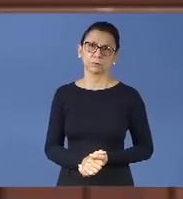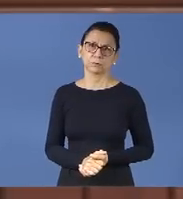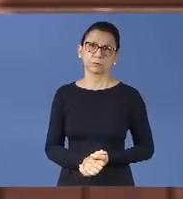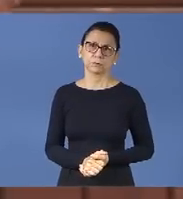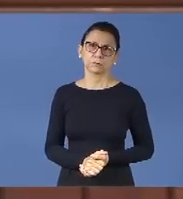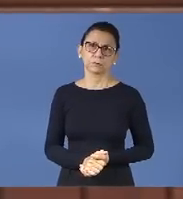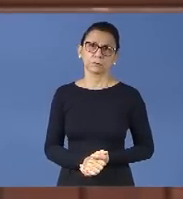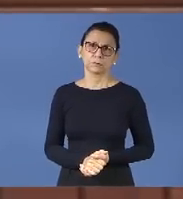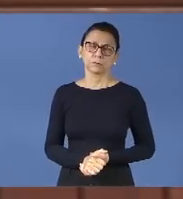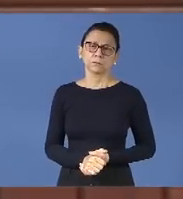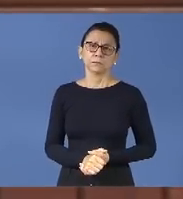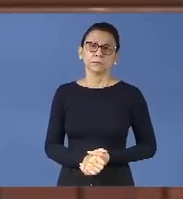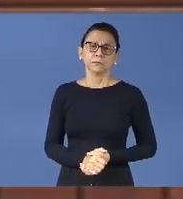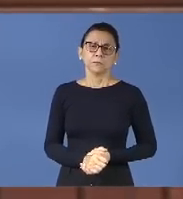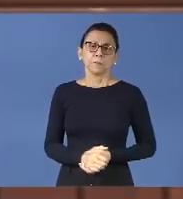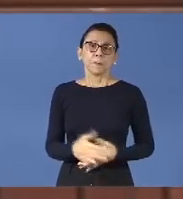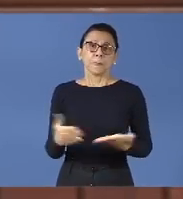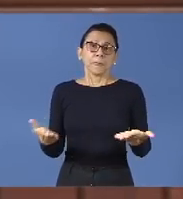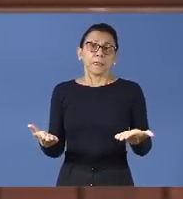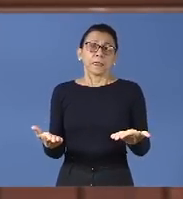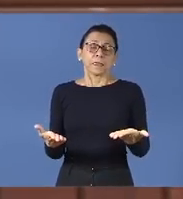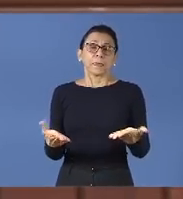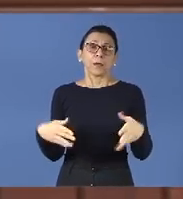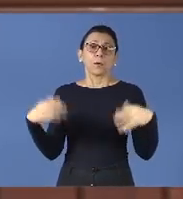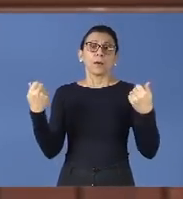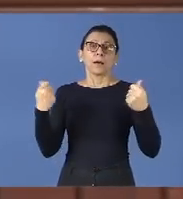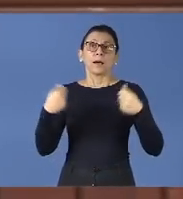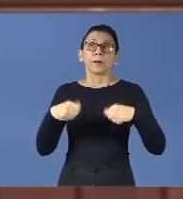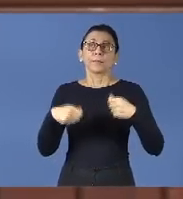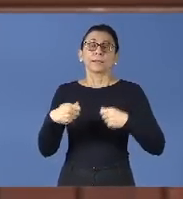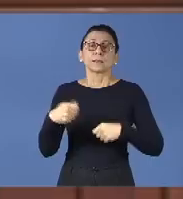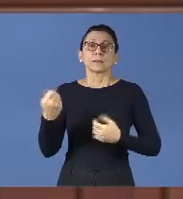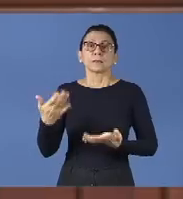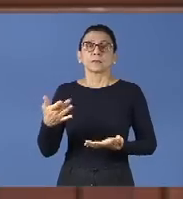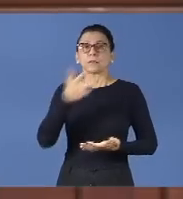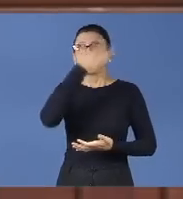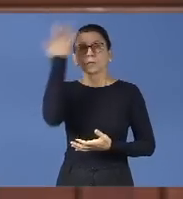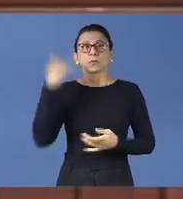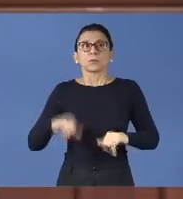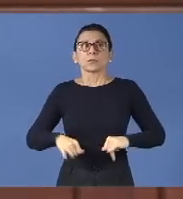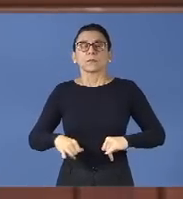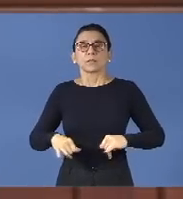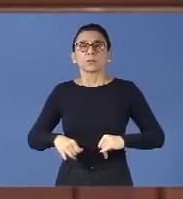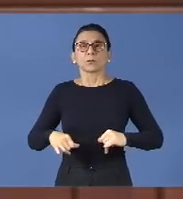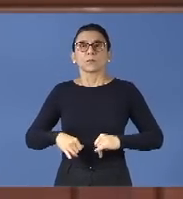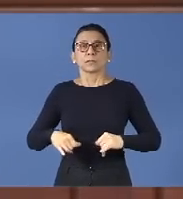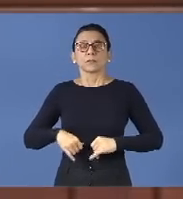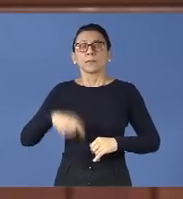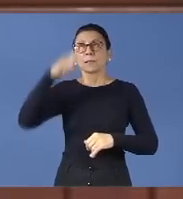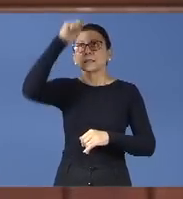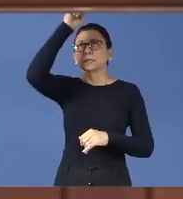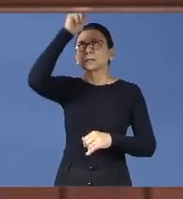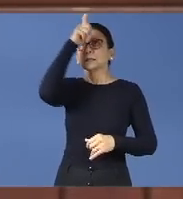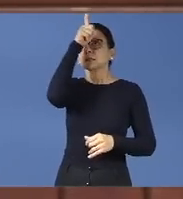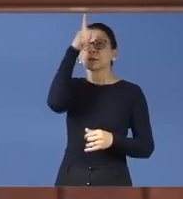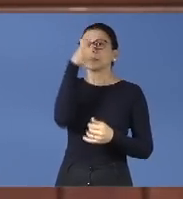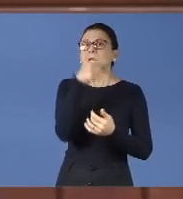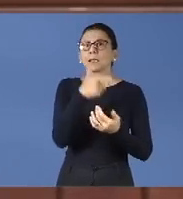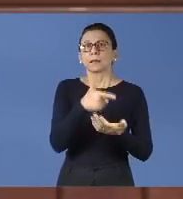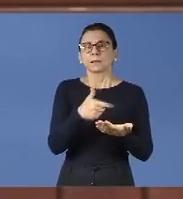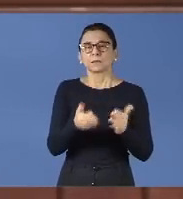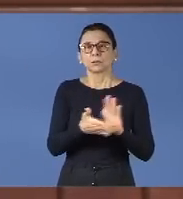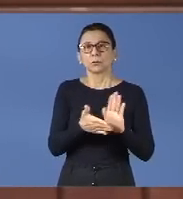existem mais. É preciso que o irmão comece a sofrer uma perda para produzir um hino, um louvor, e ninguém